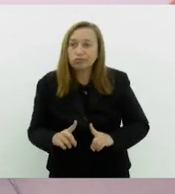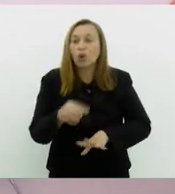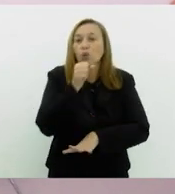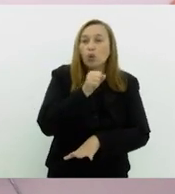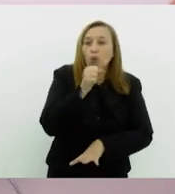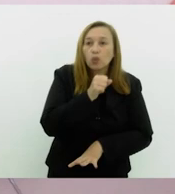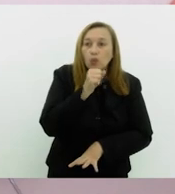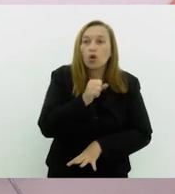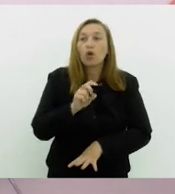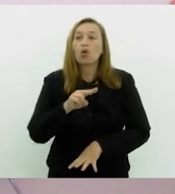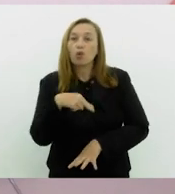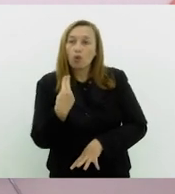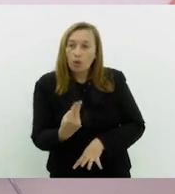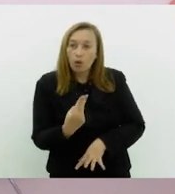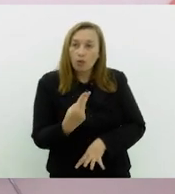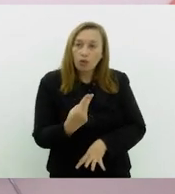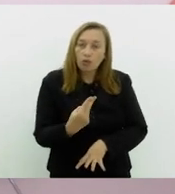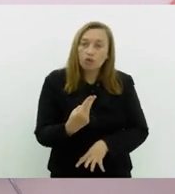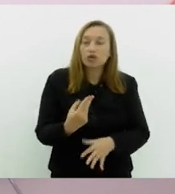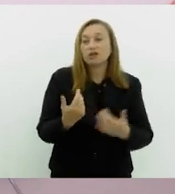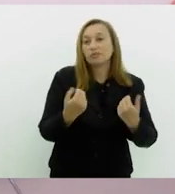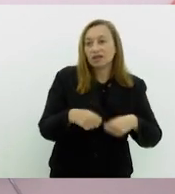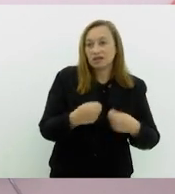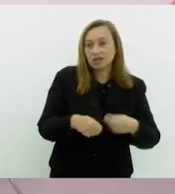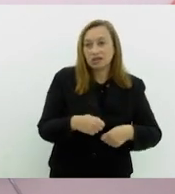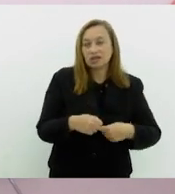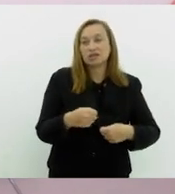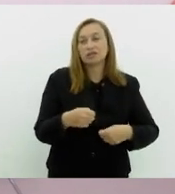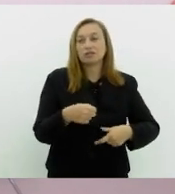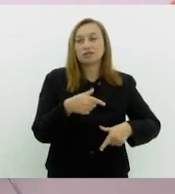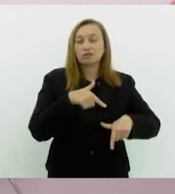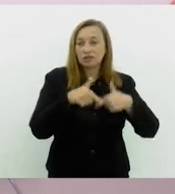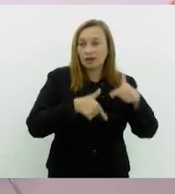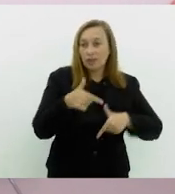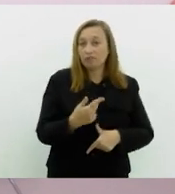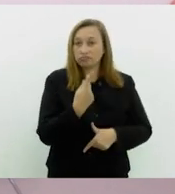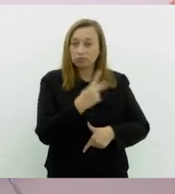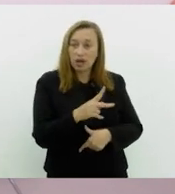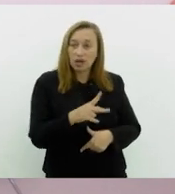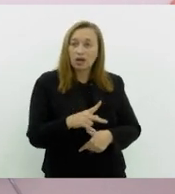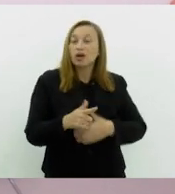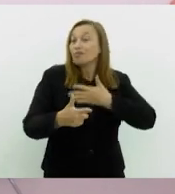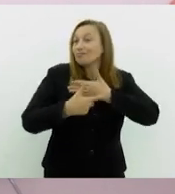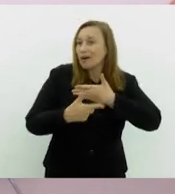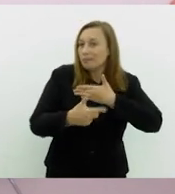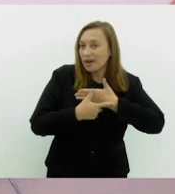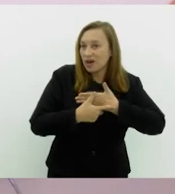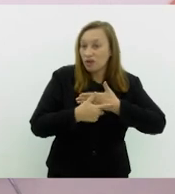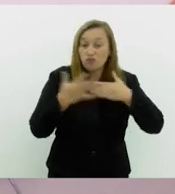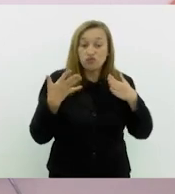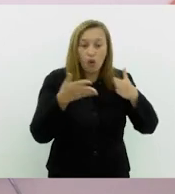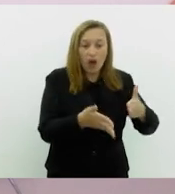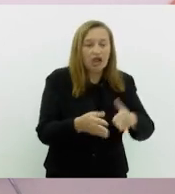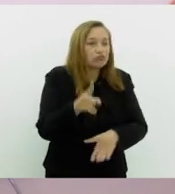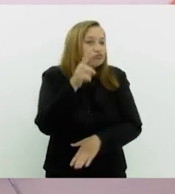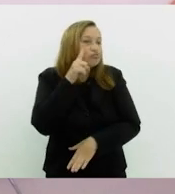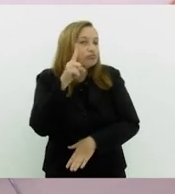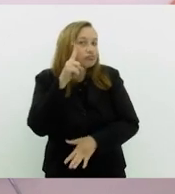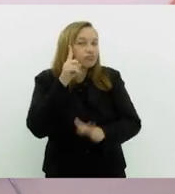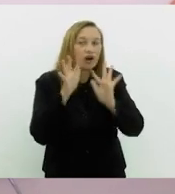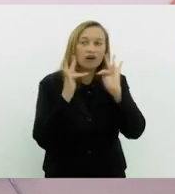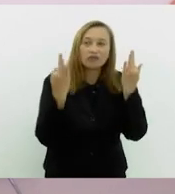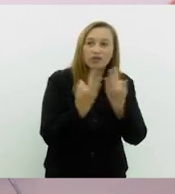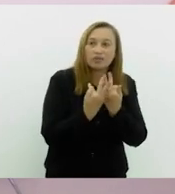idosos, ou quem desse serviço necessite. Mesmo assim, tendo um papel tão central no dia a dia das famílias